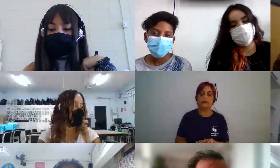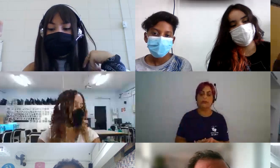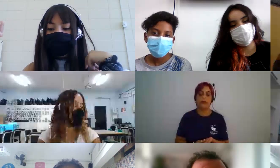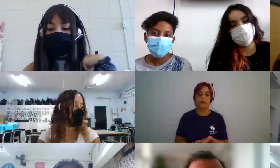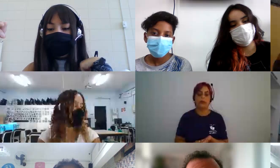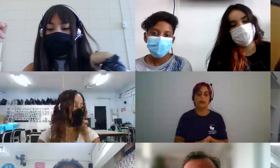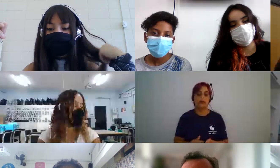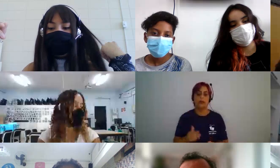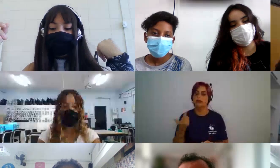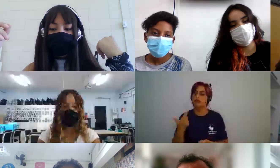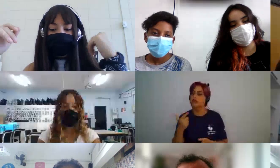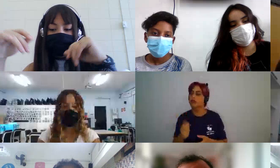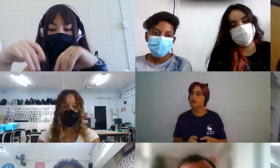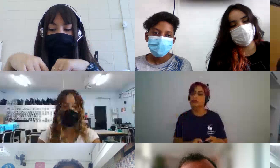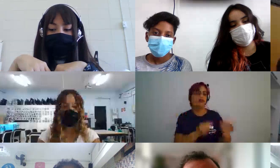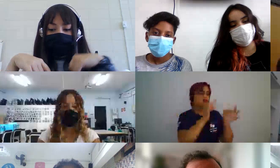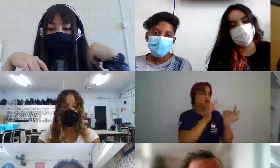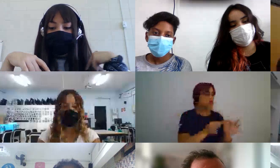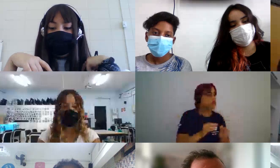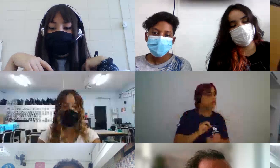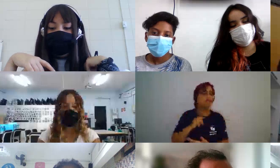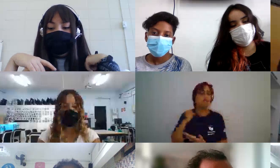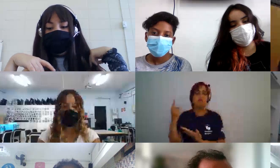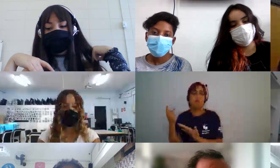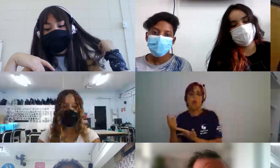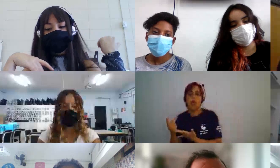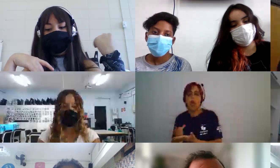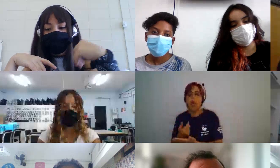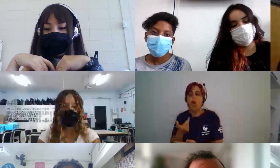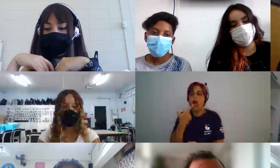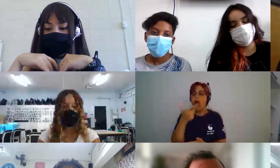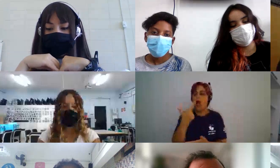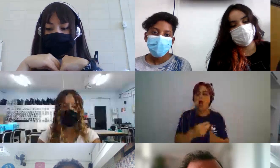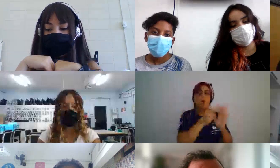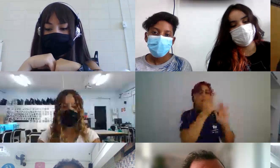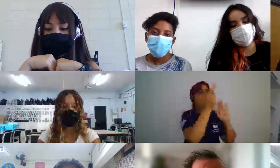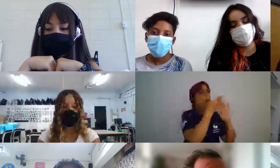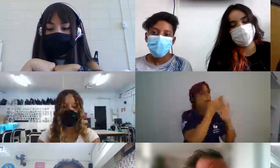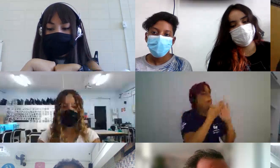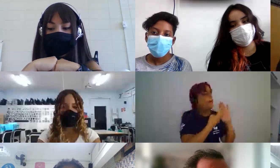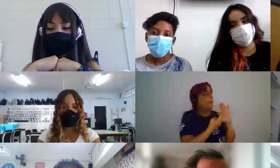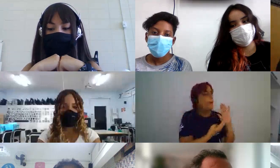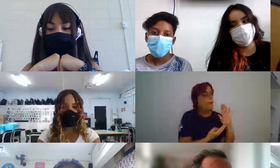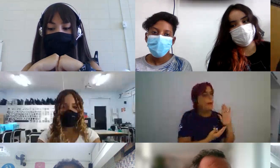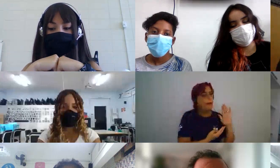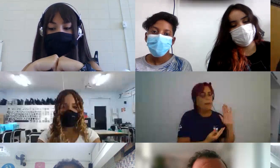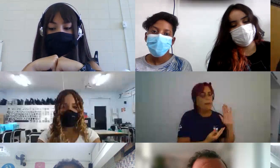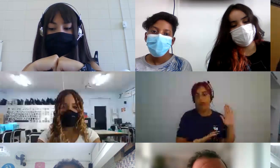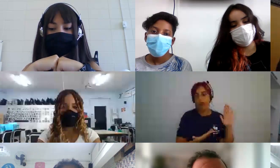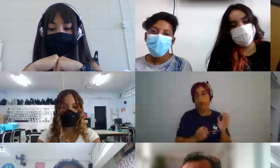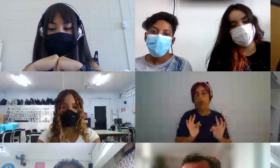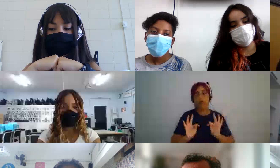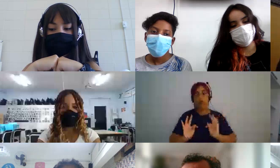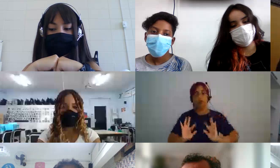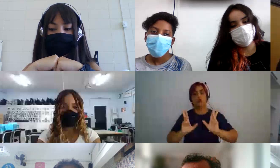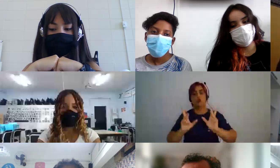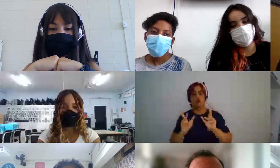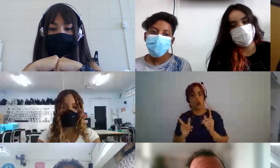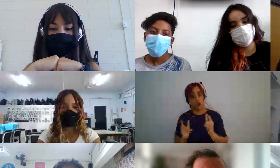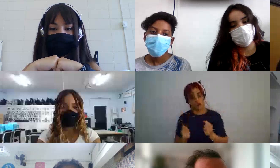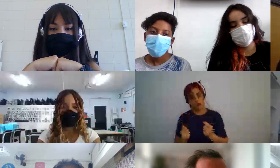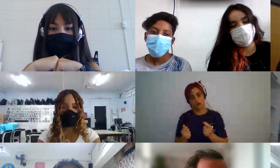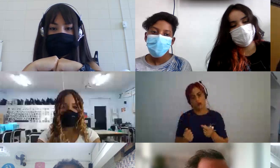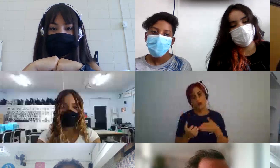tem certo, não tem errado, não tem gabarito, não tem resposta correta. Todo mundo vai, em algum